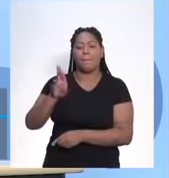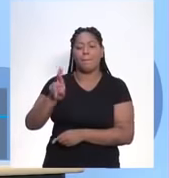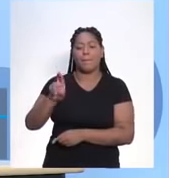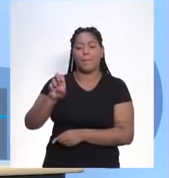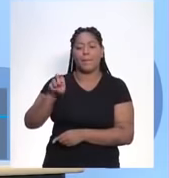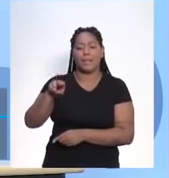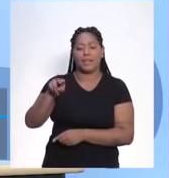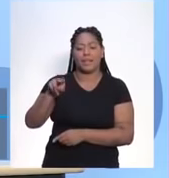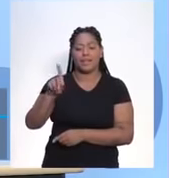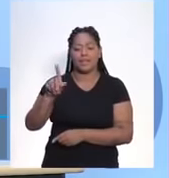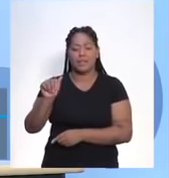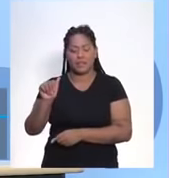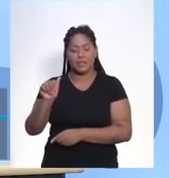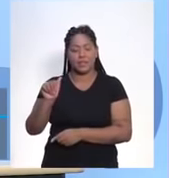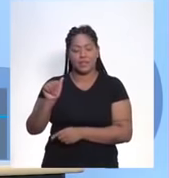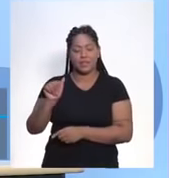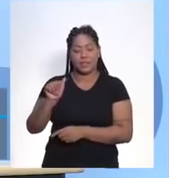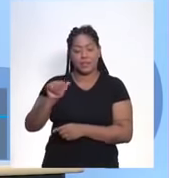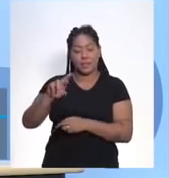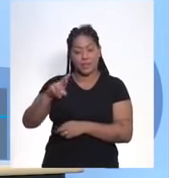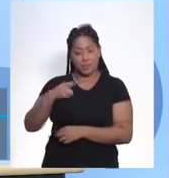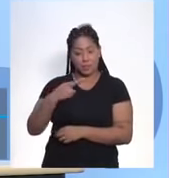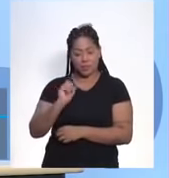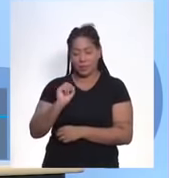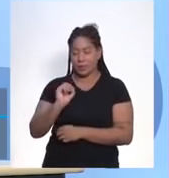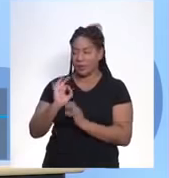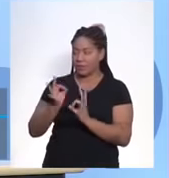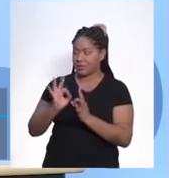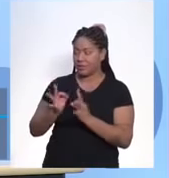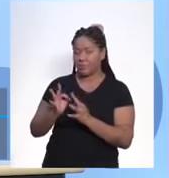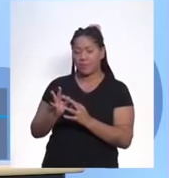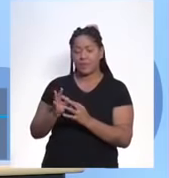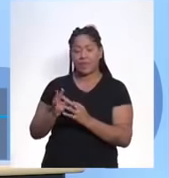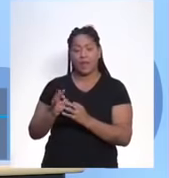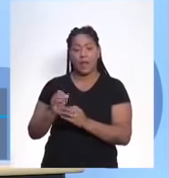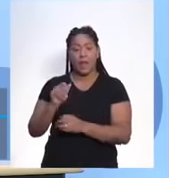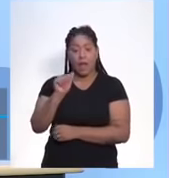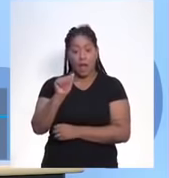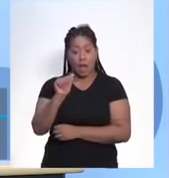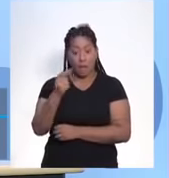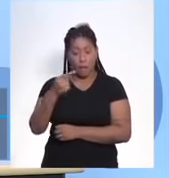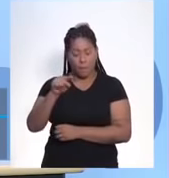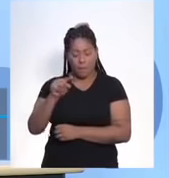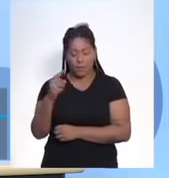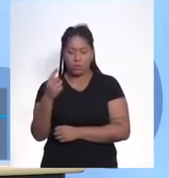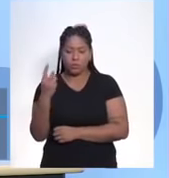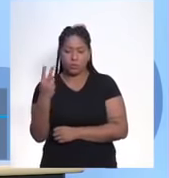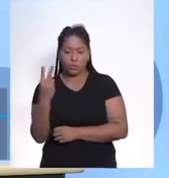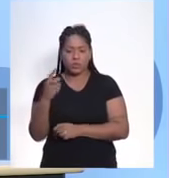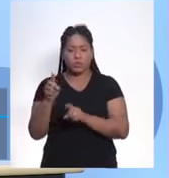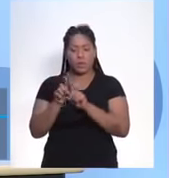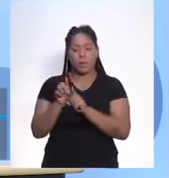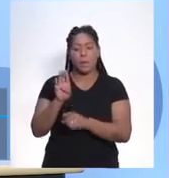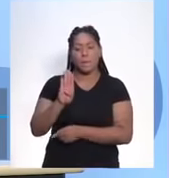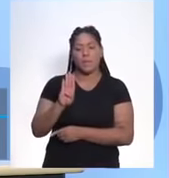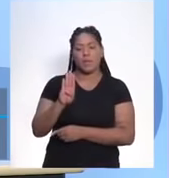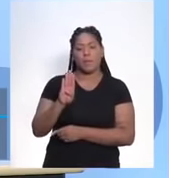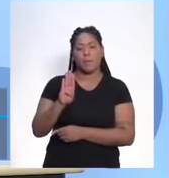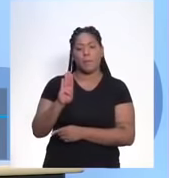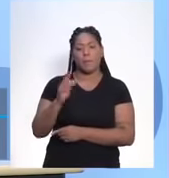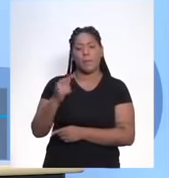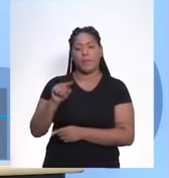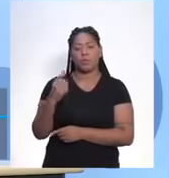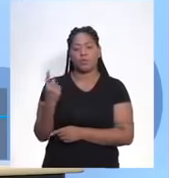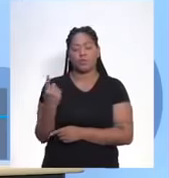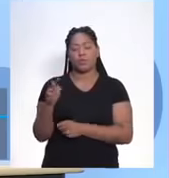respondendo corretamente ela disse que as respostas para a 1 - 2 e 1 para B1 -